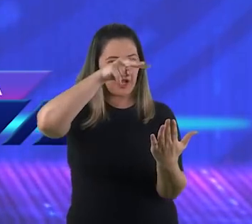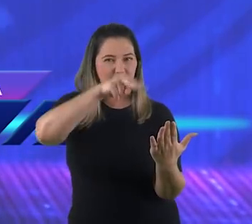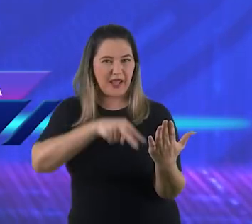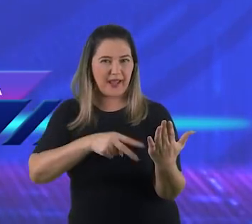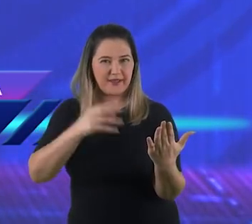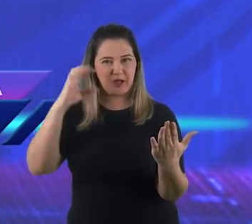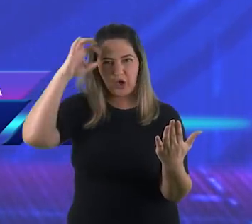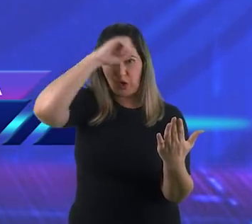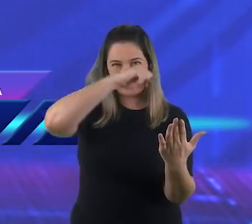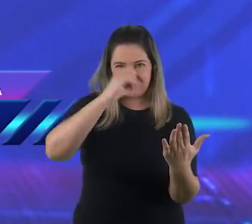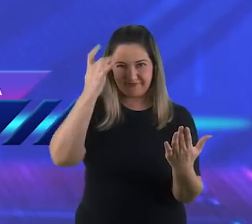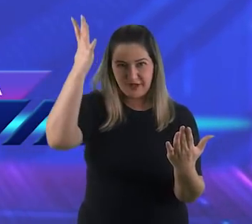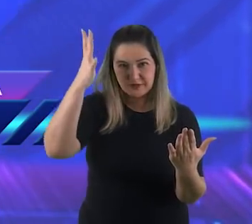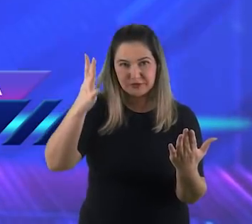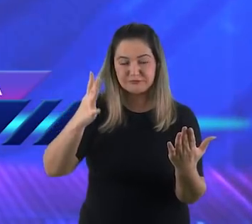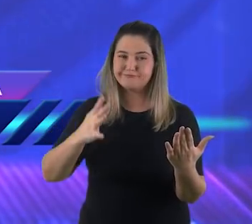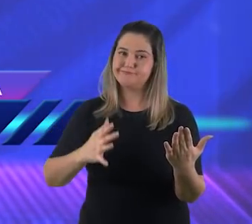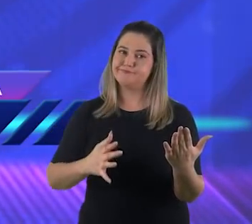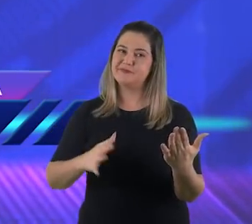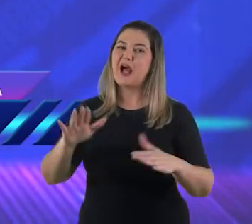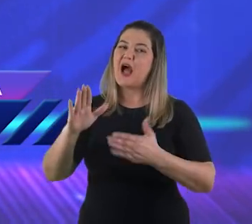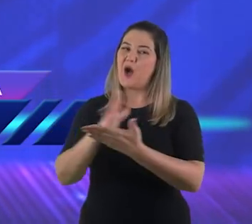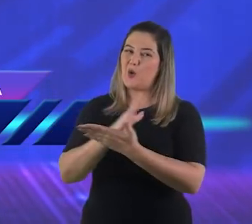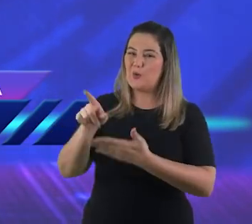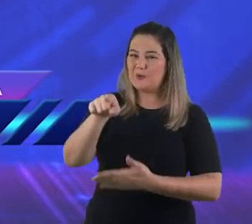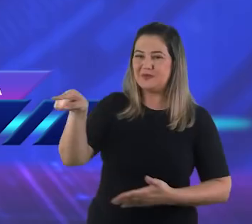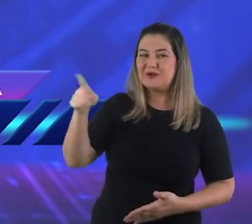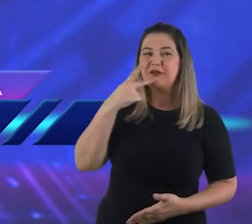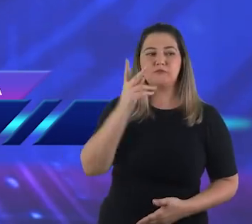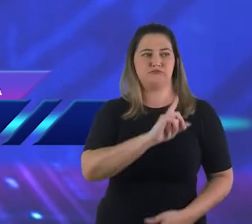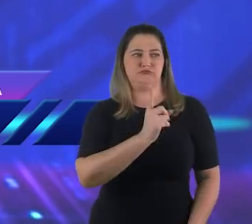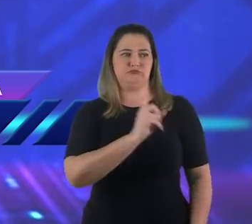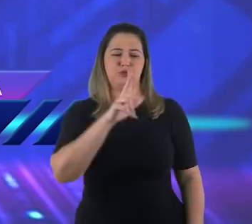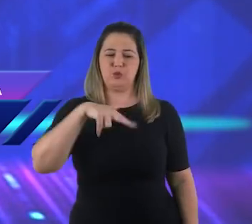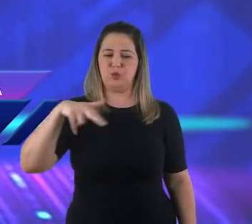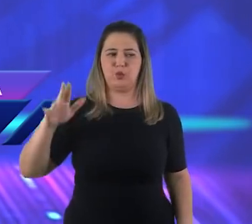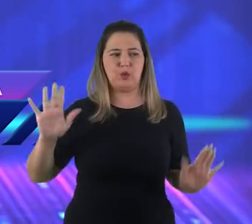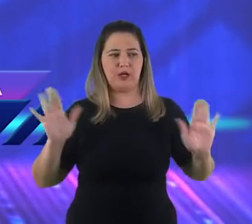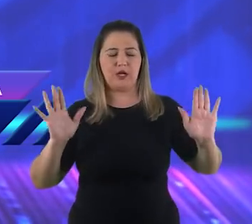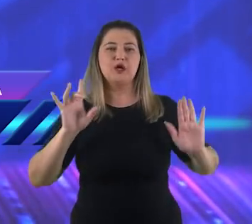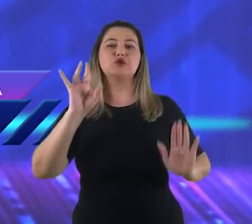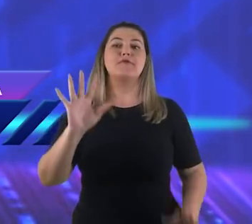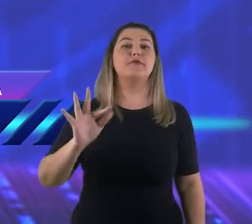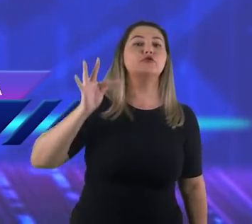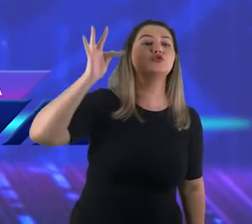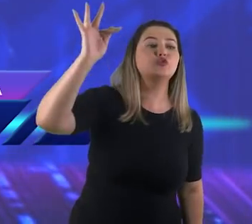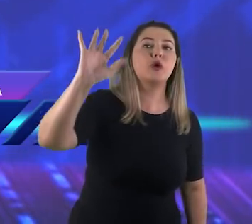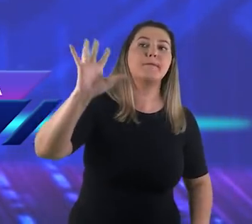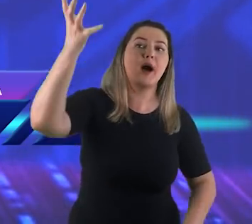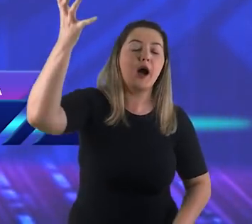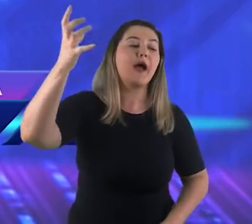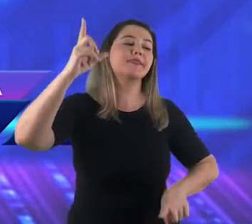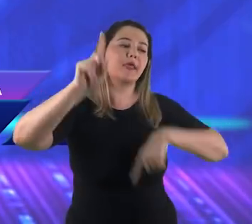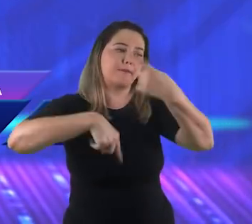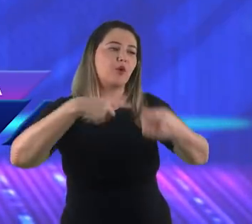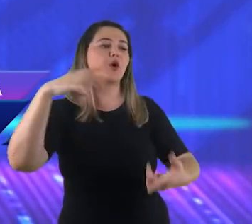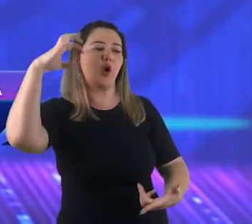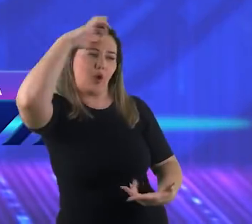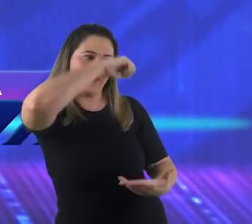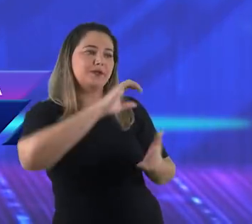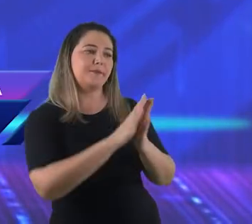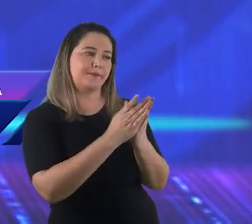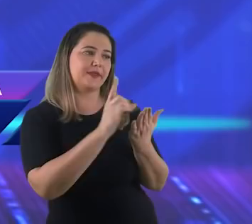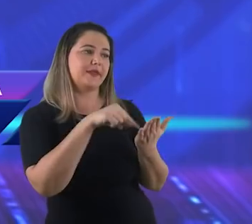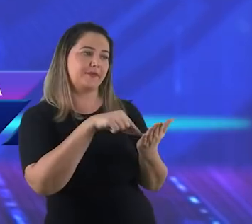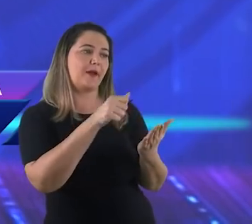entender. Só vamos compreender depois que as coisas acontecerem. Nós temos uma ideia, mas não dá